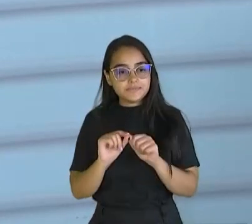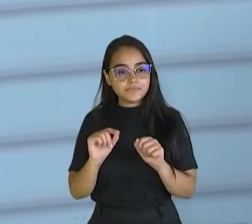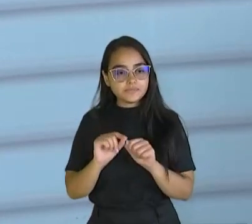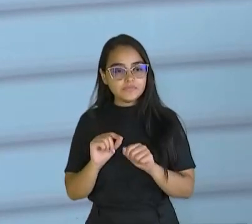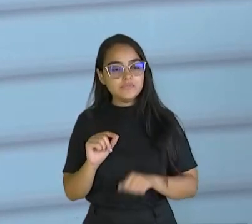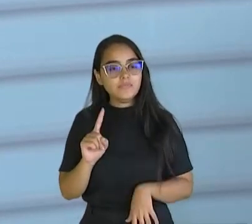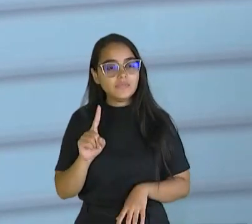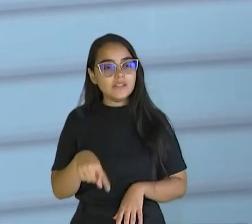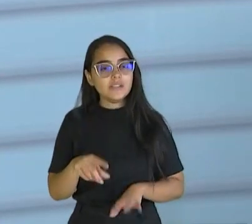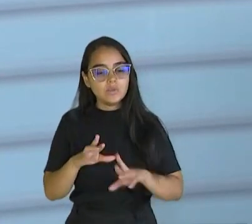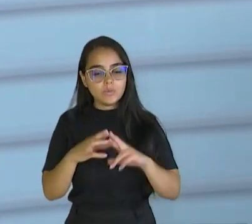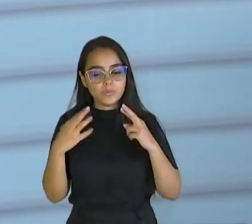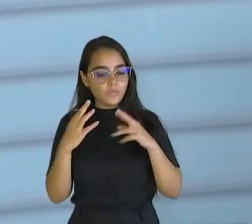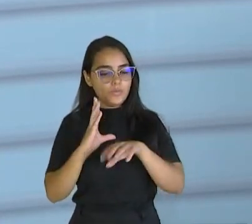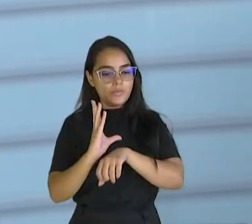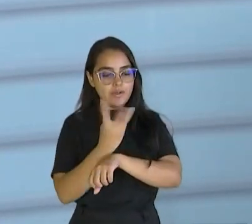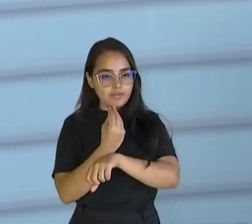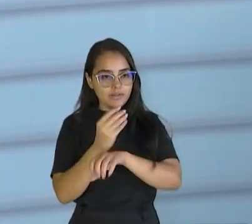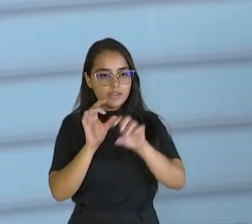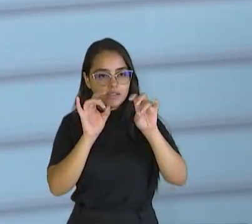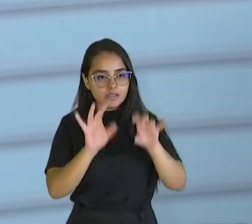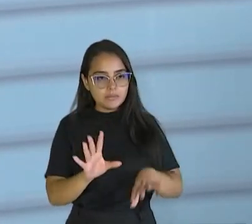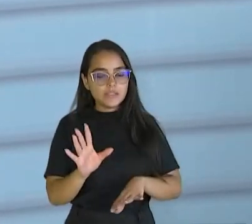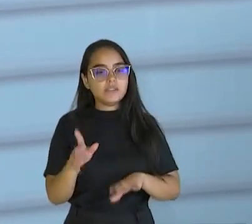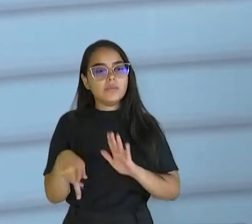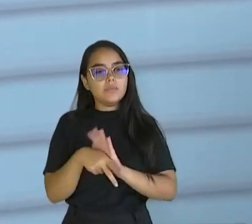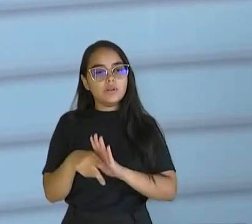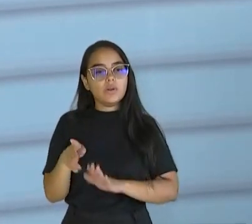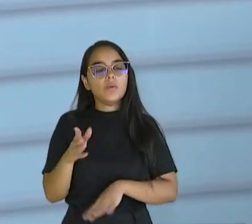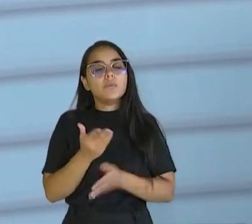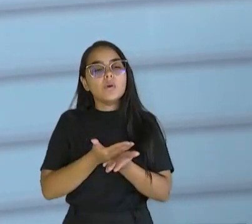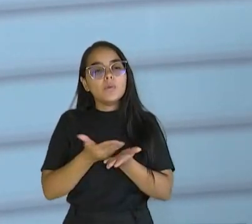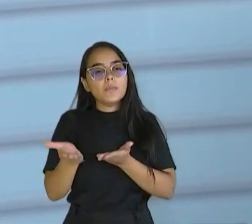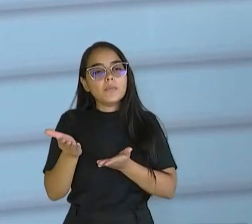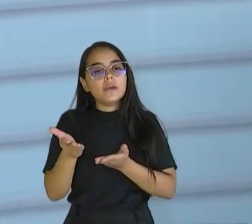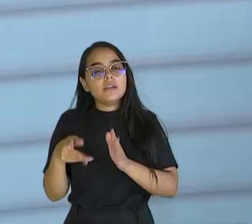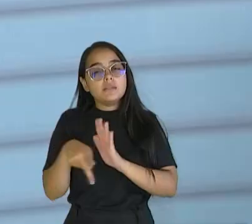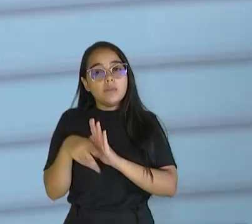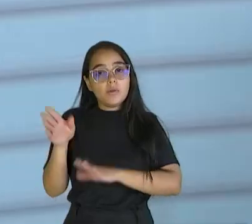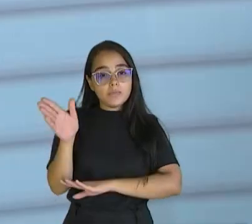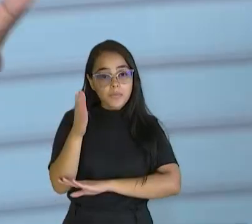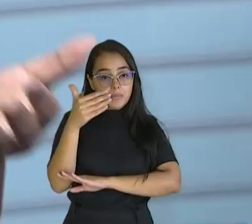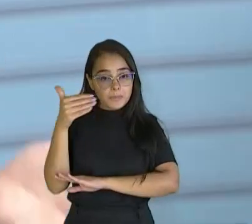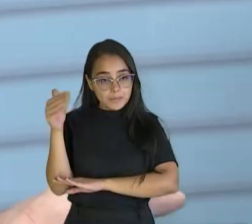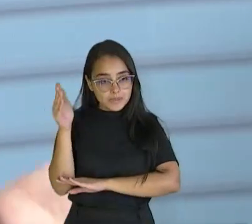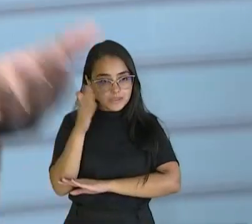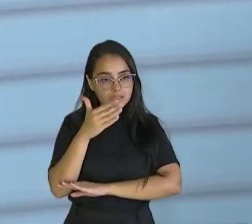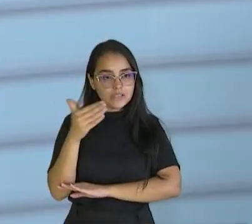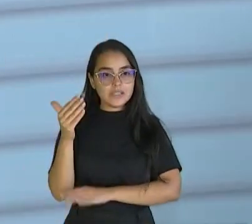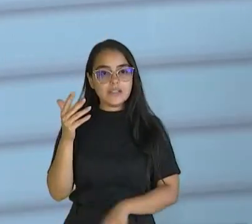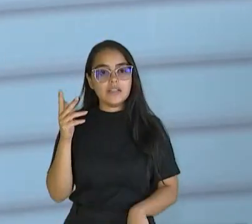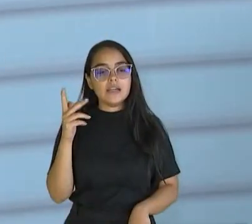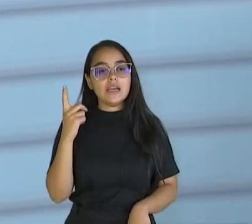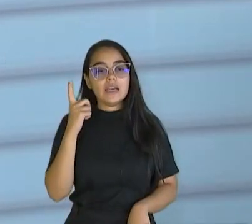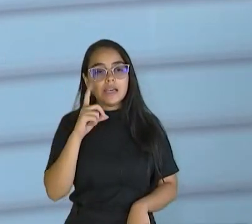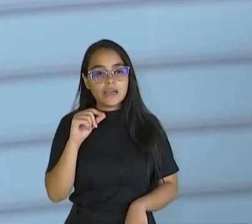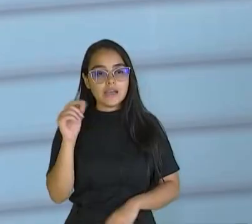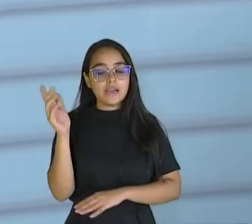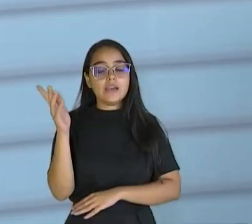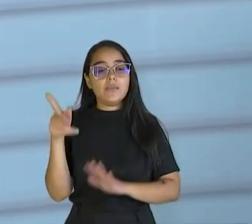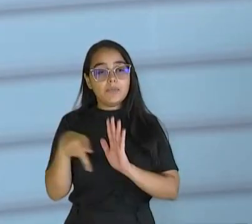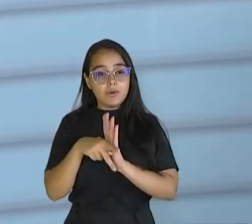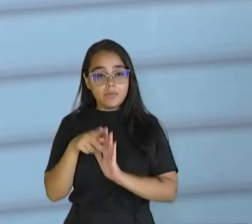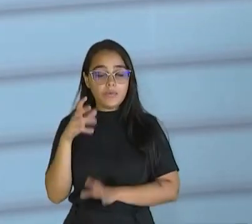uma solenidade de hasteamento de bandeira, né? Inicia com o hasteamento de bandeira, que quem toca o hino